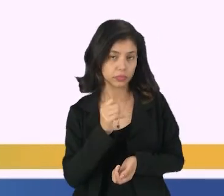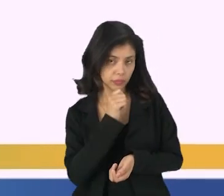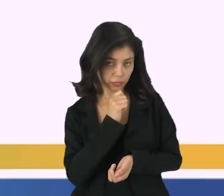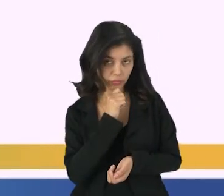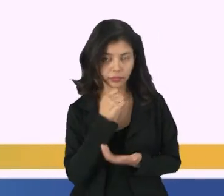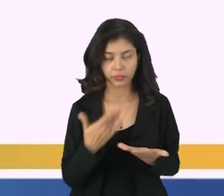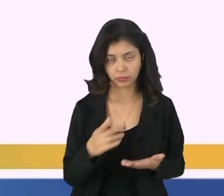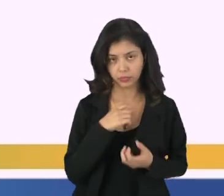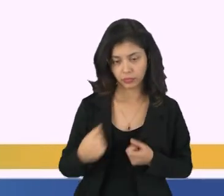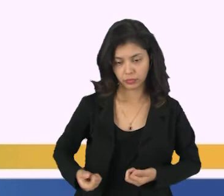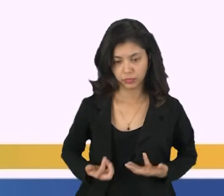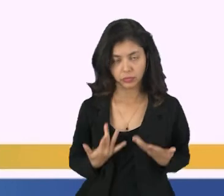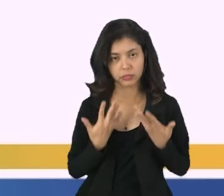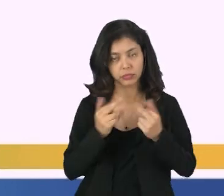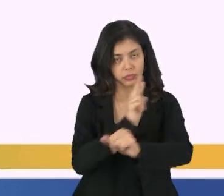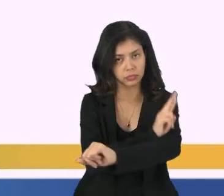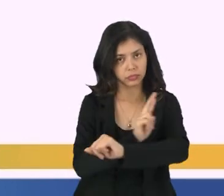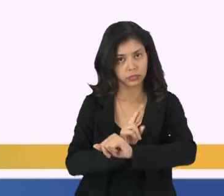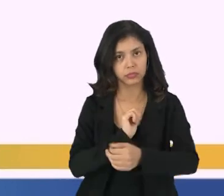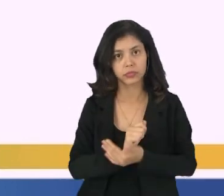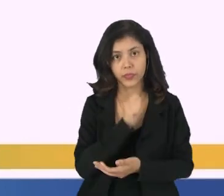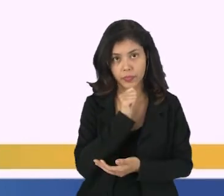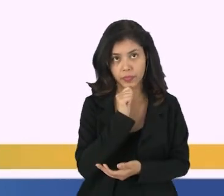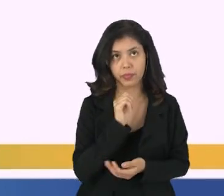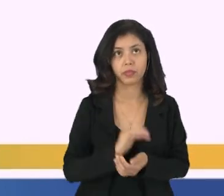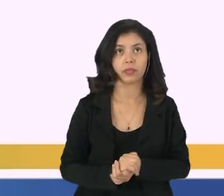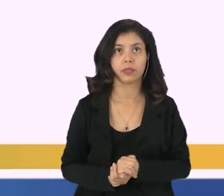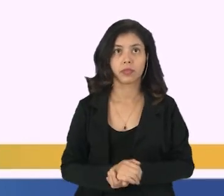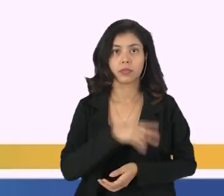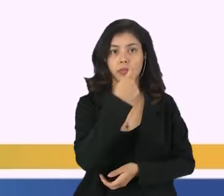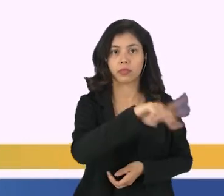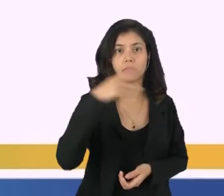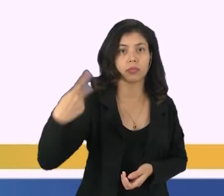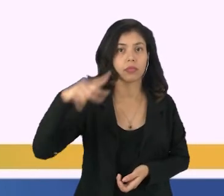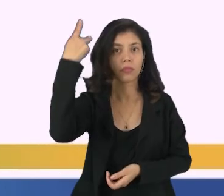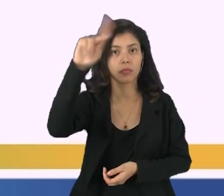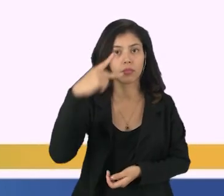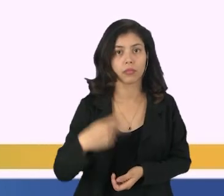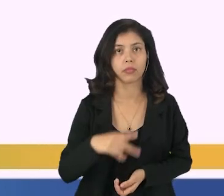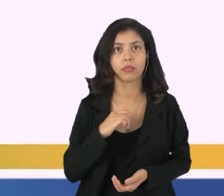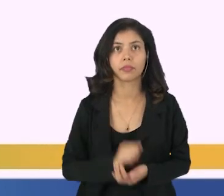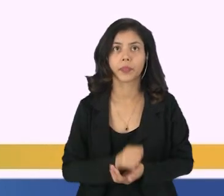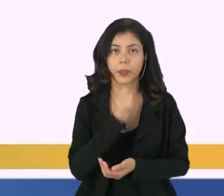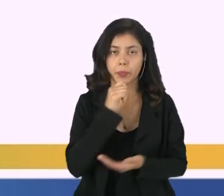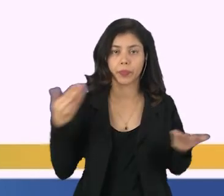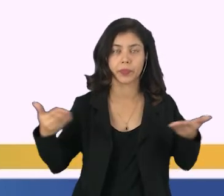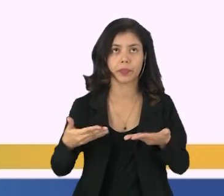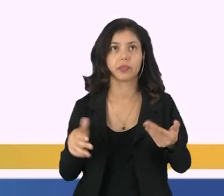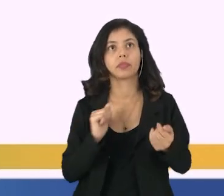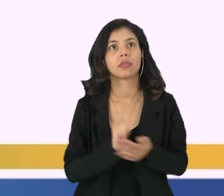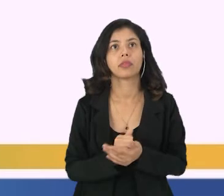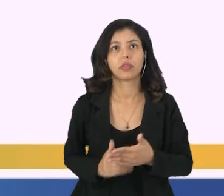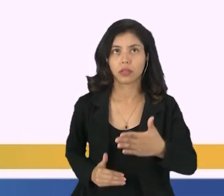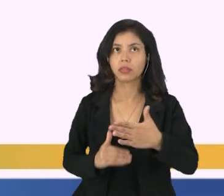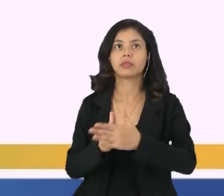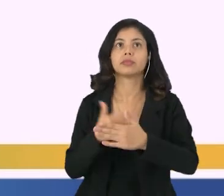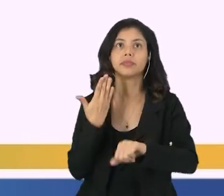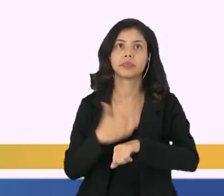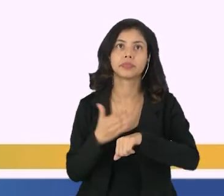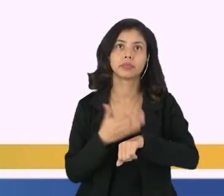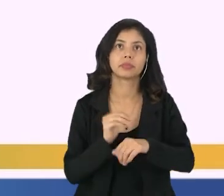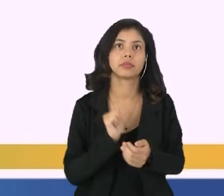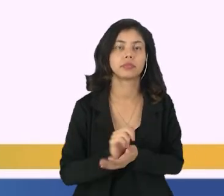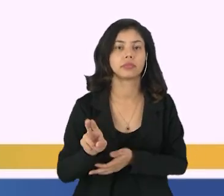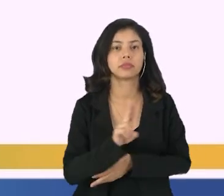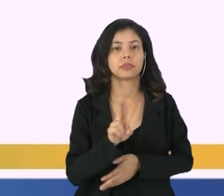essas manifestações religiosas, algumas, né, como o candomblé, nos dias de hoje, tá, pessoal? Então, para combater, né, essas